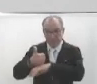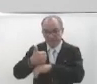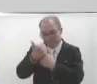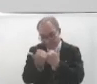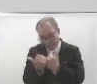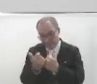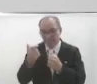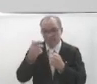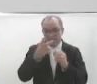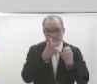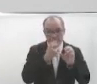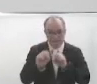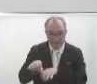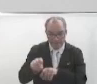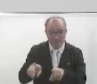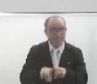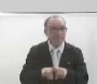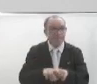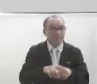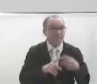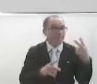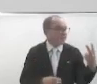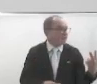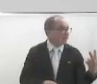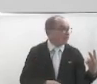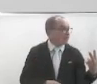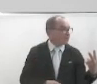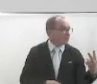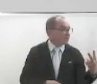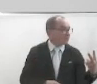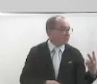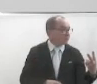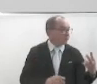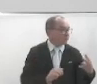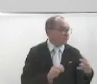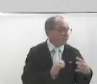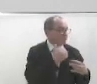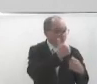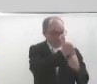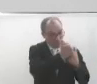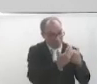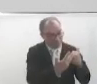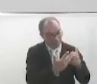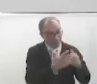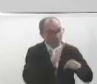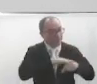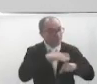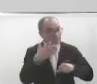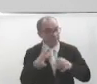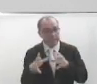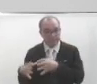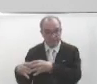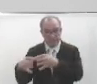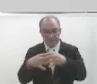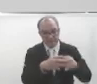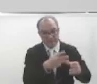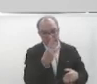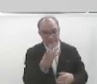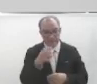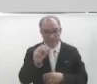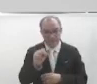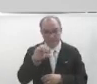da rede Municipal de Educação e dois titulares as suplências demais o